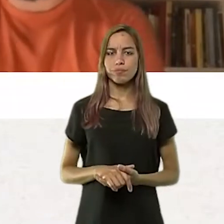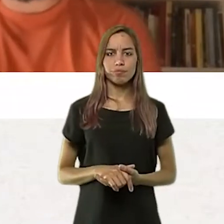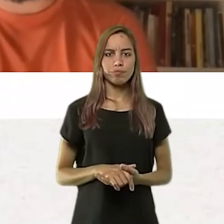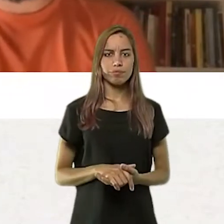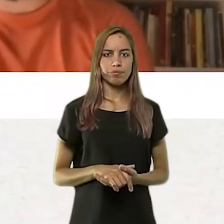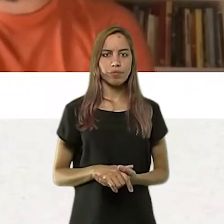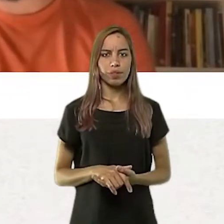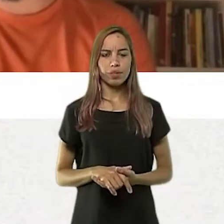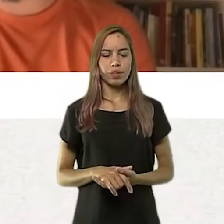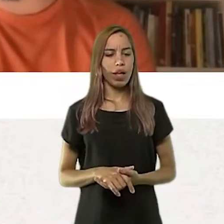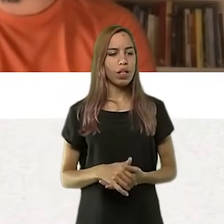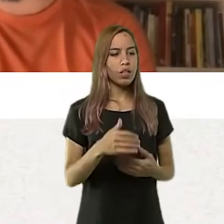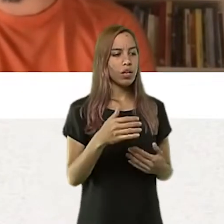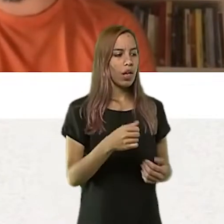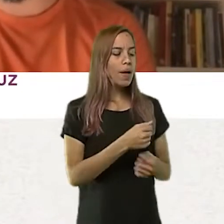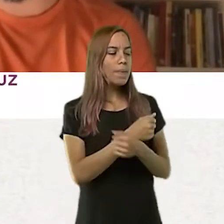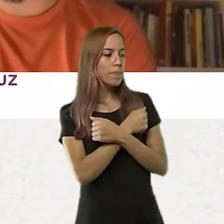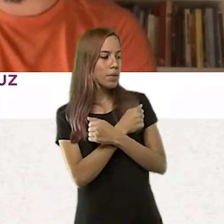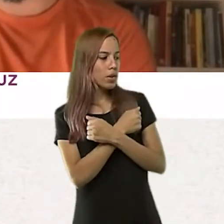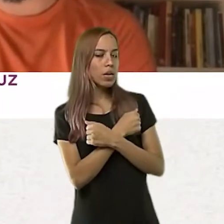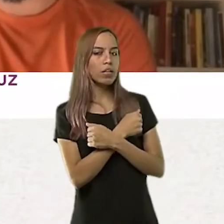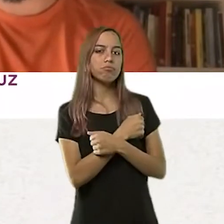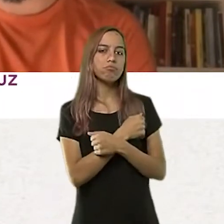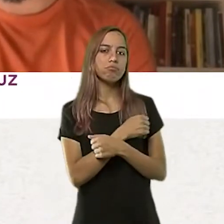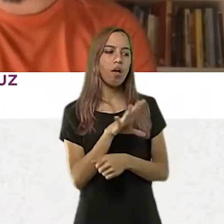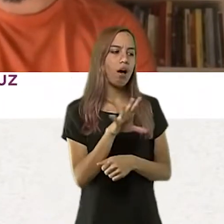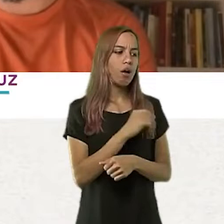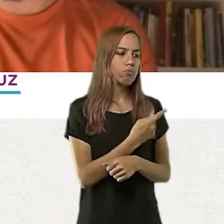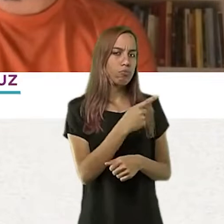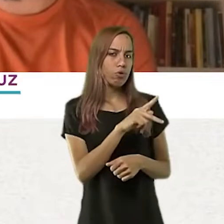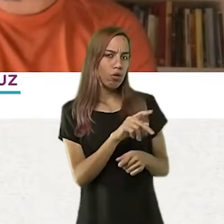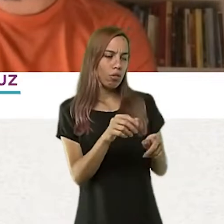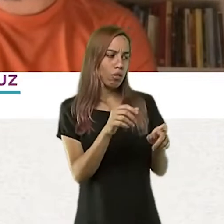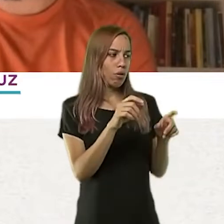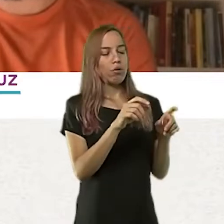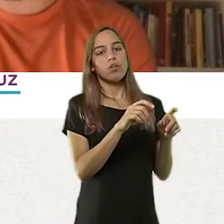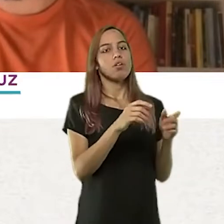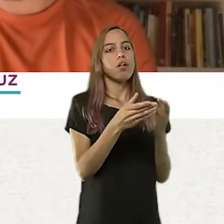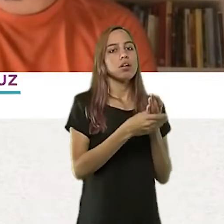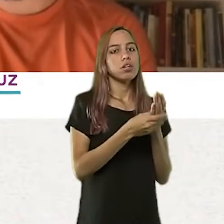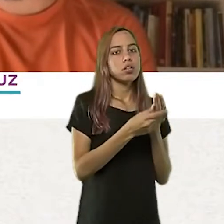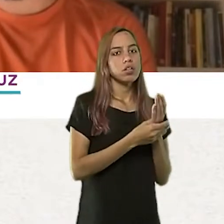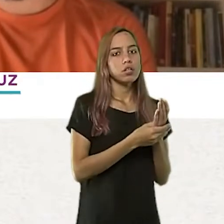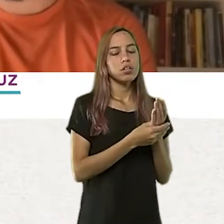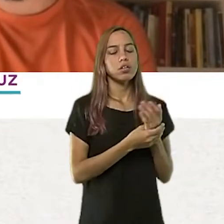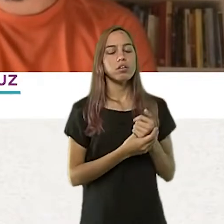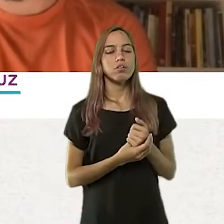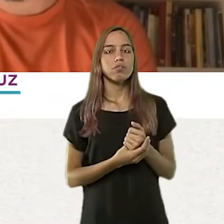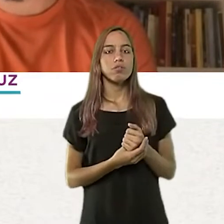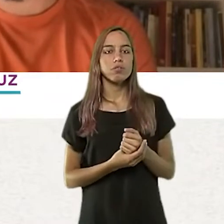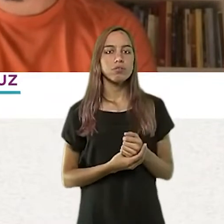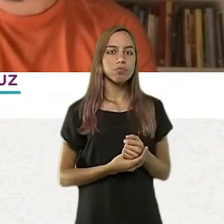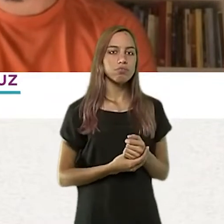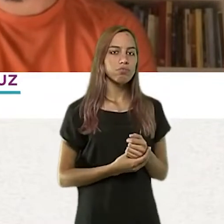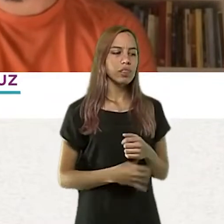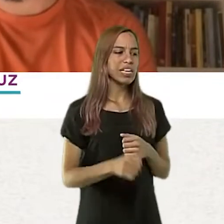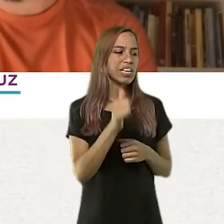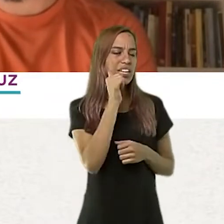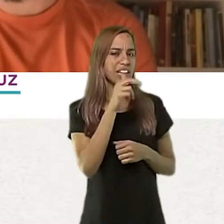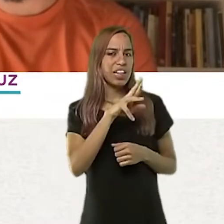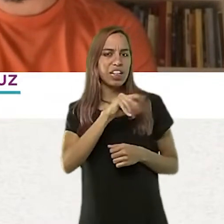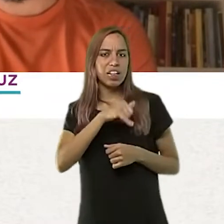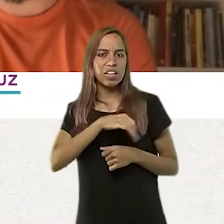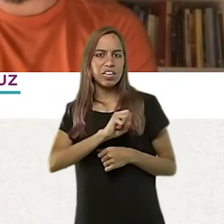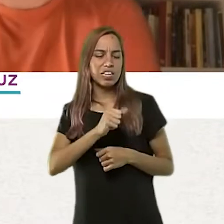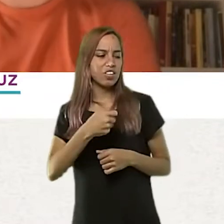um abraço, diz que adora os seus livros infantis e adultos. A Raíssa diz que só comprou seus livros por causa dos